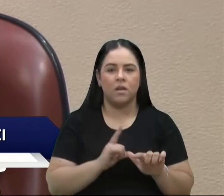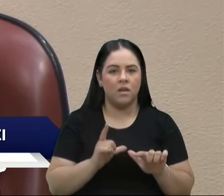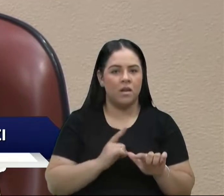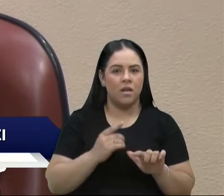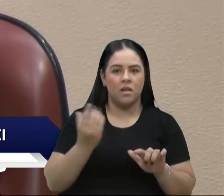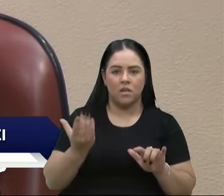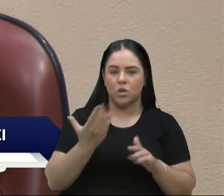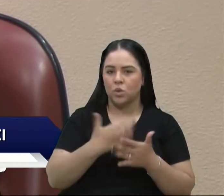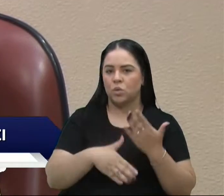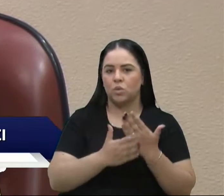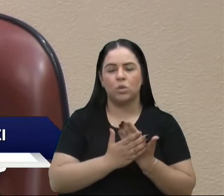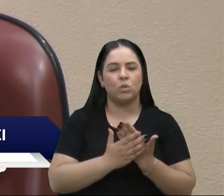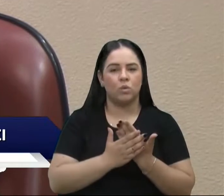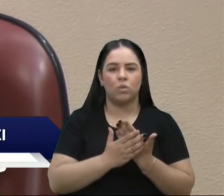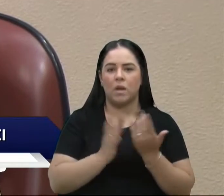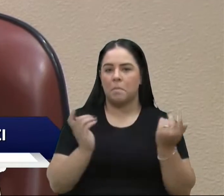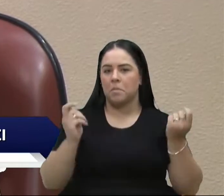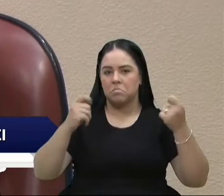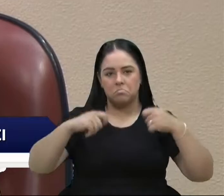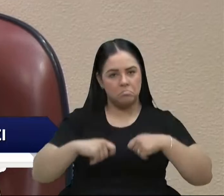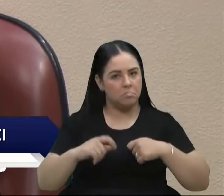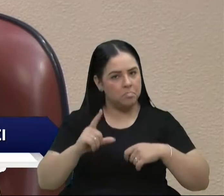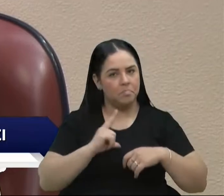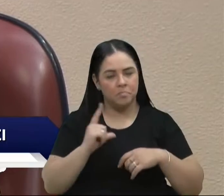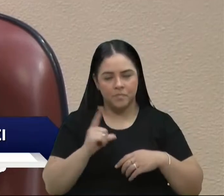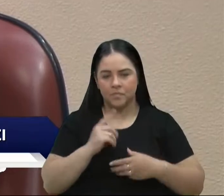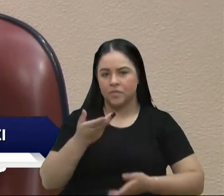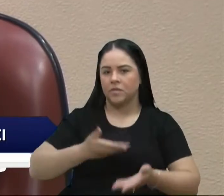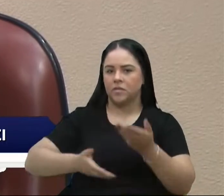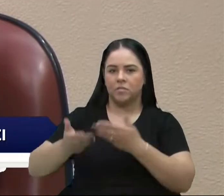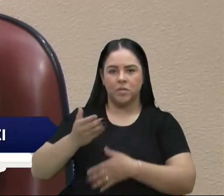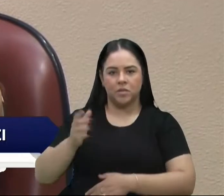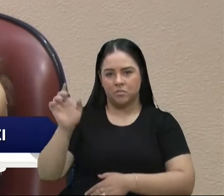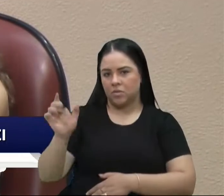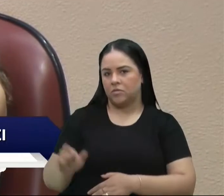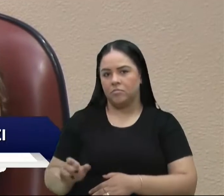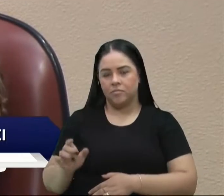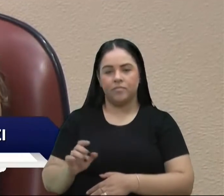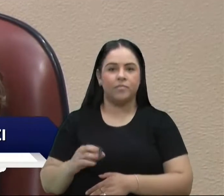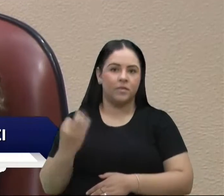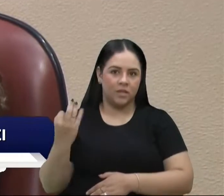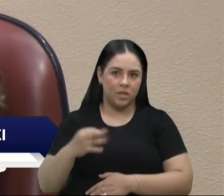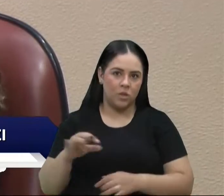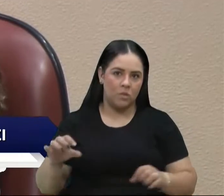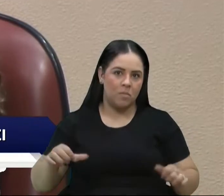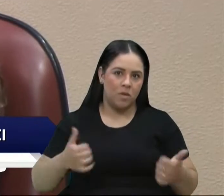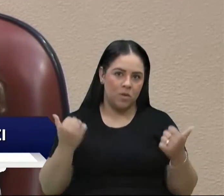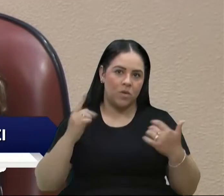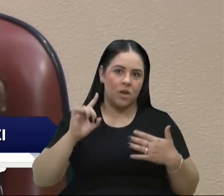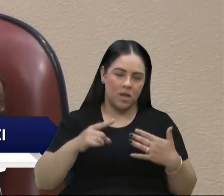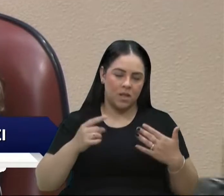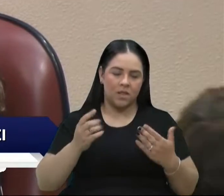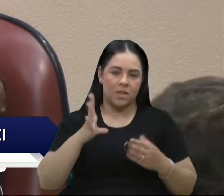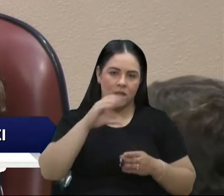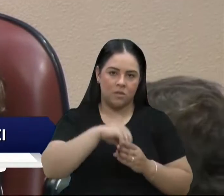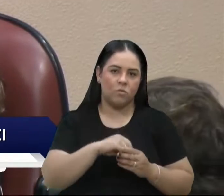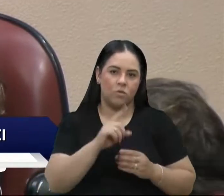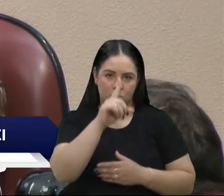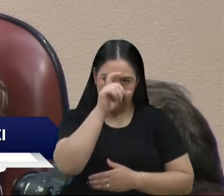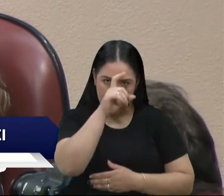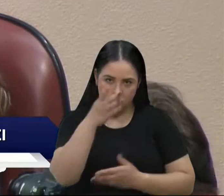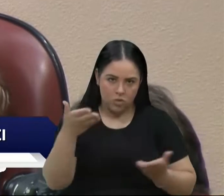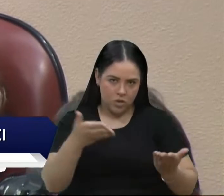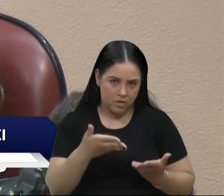total capacidade de atendimento para esses pacientes. Óbvio que o melhor é estar num leito hospitalar de forma